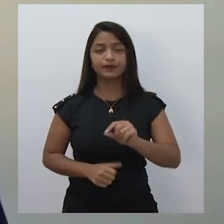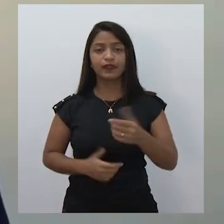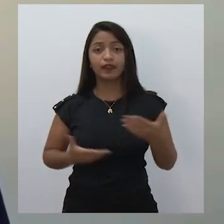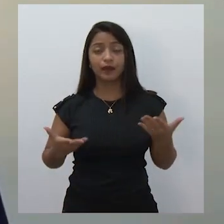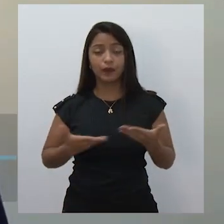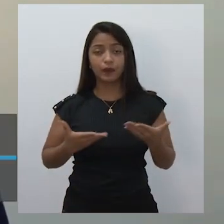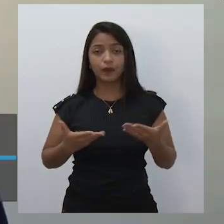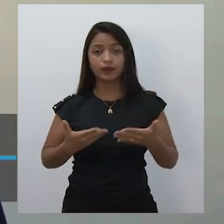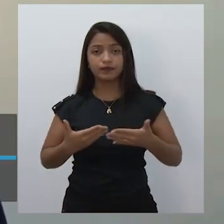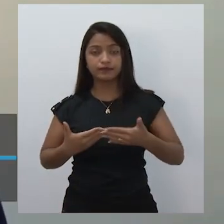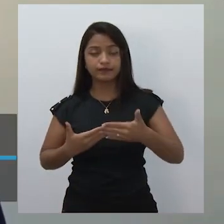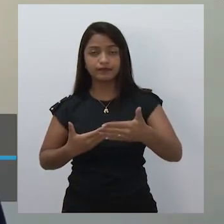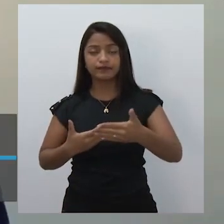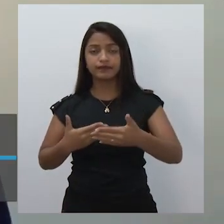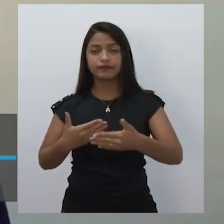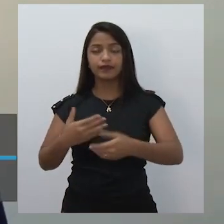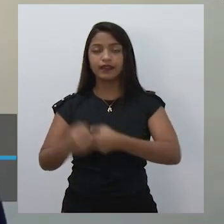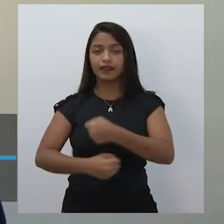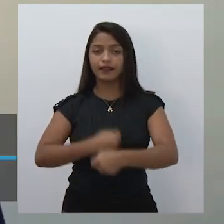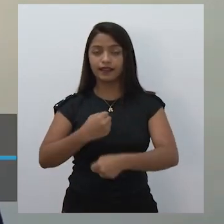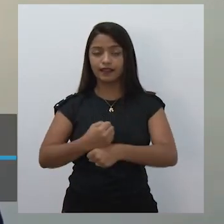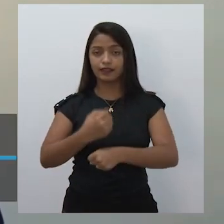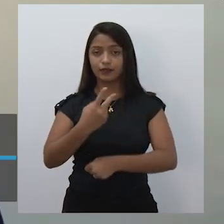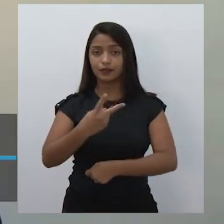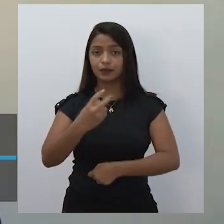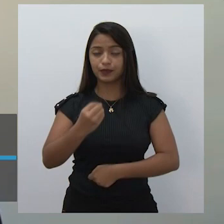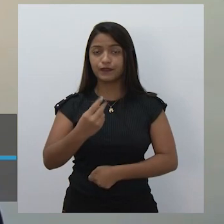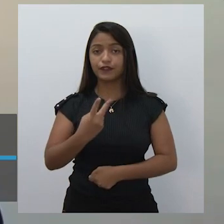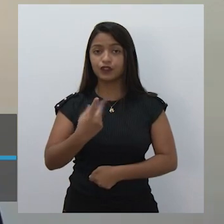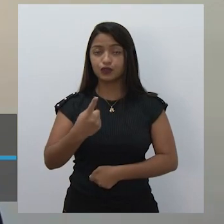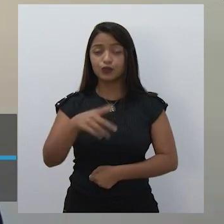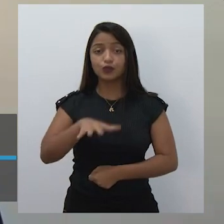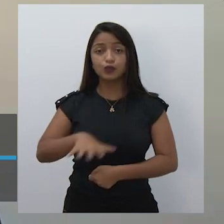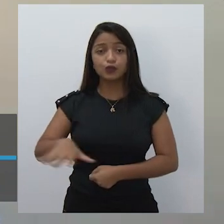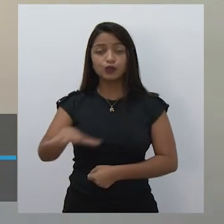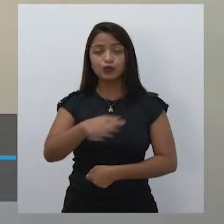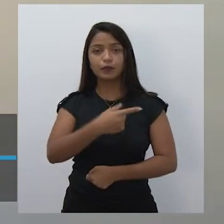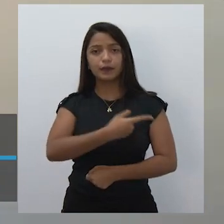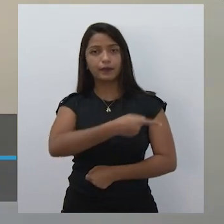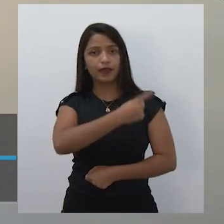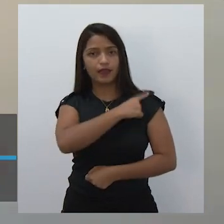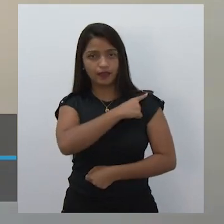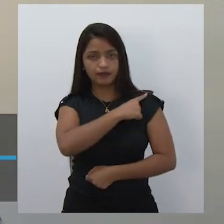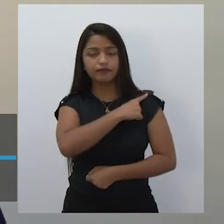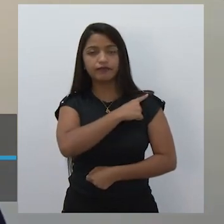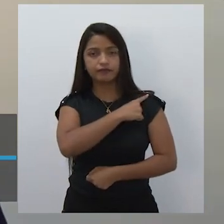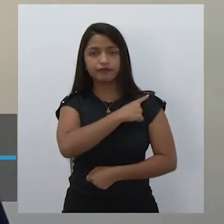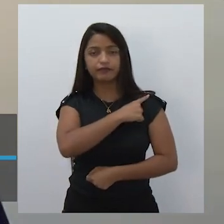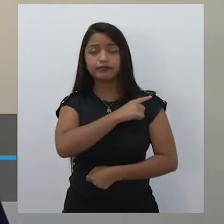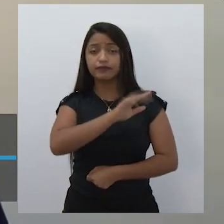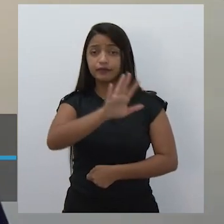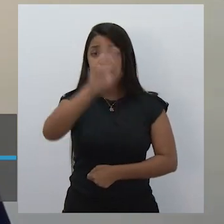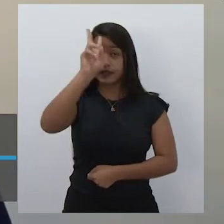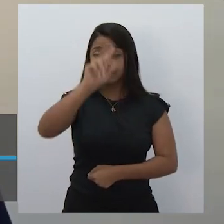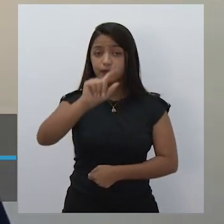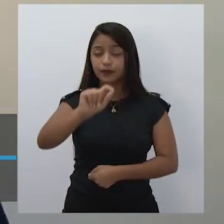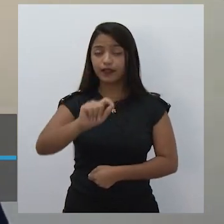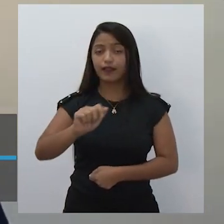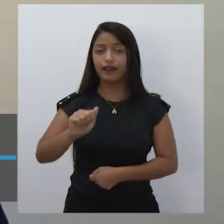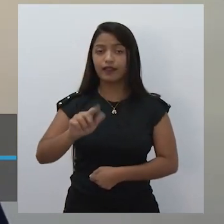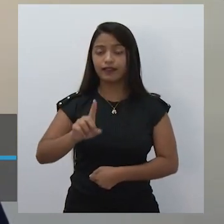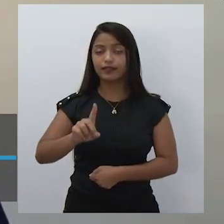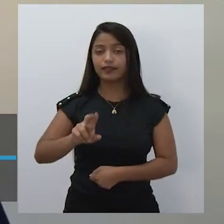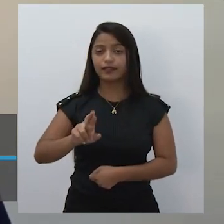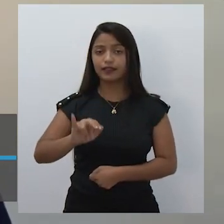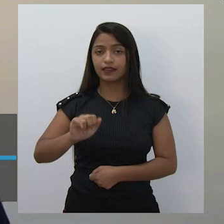que começa em 2021, para todas as primeiras séries, lembrando, como bem disse a Adriana, e como daqui